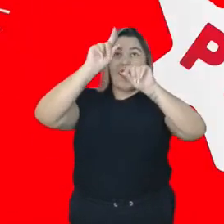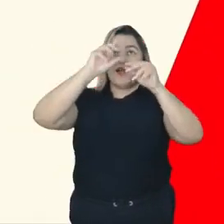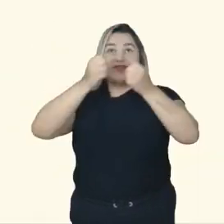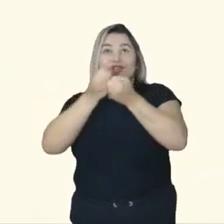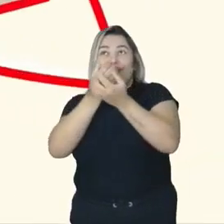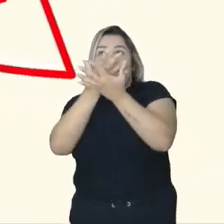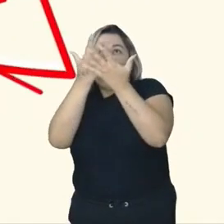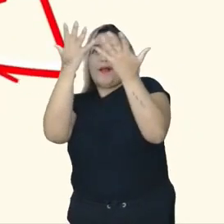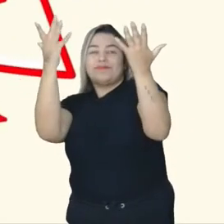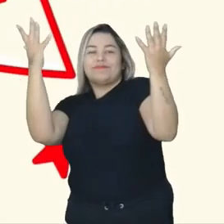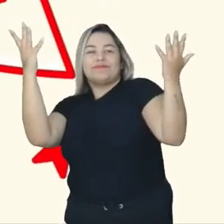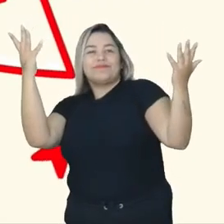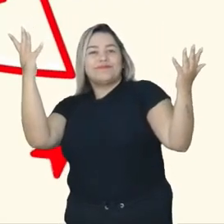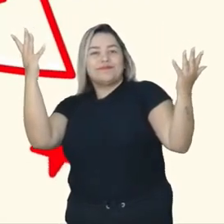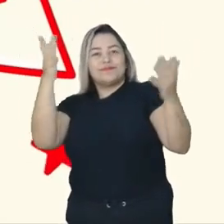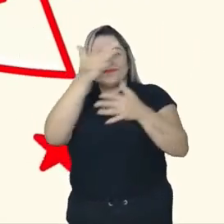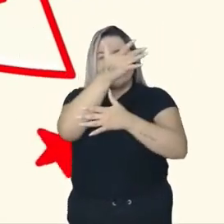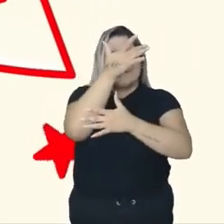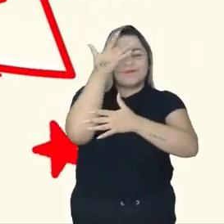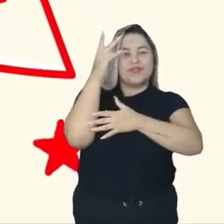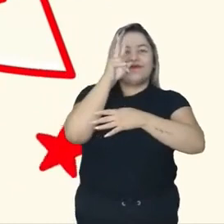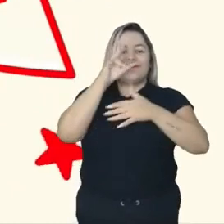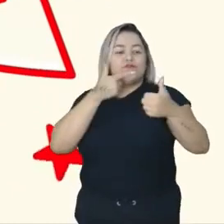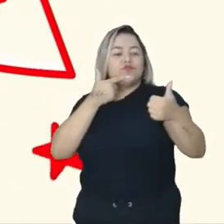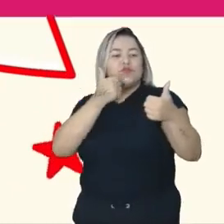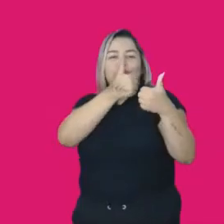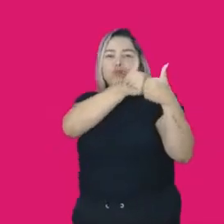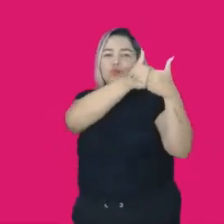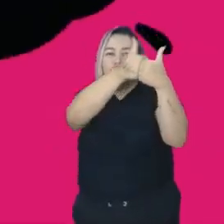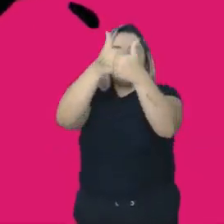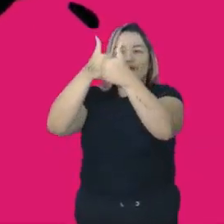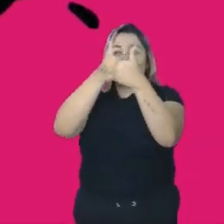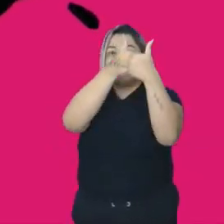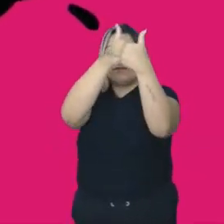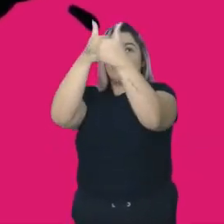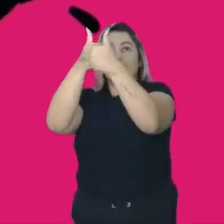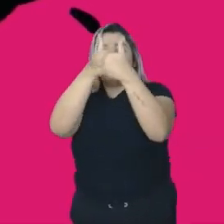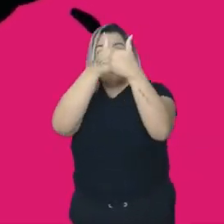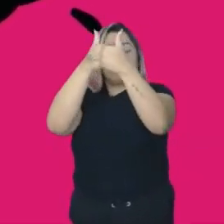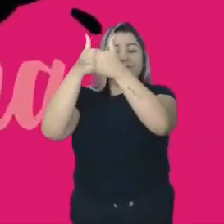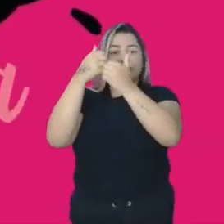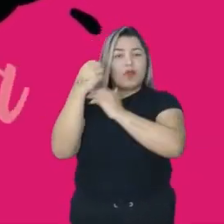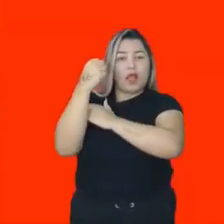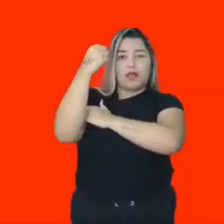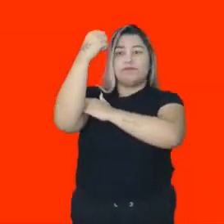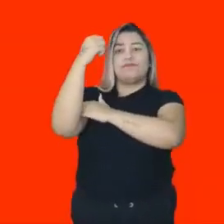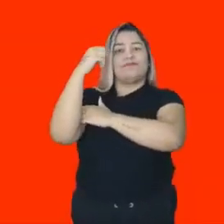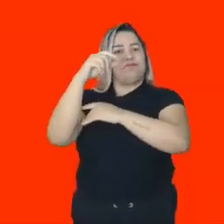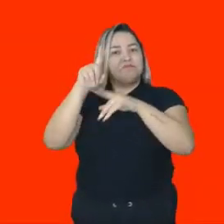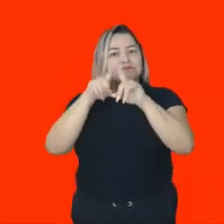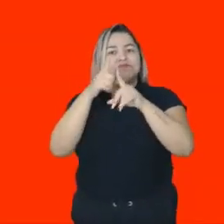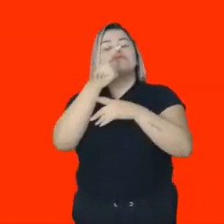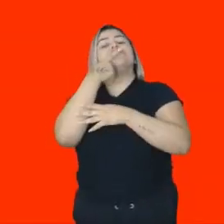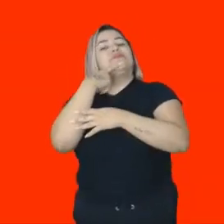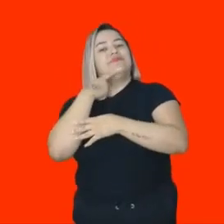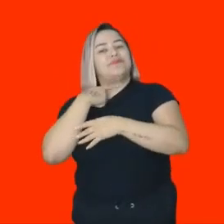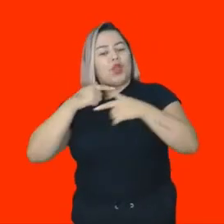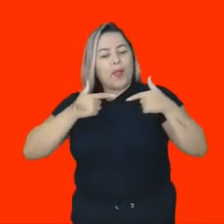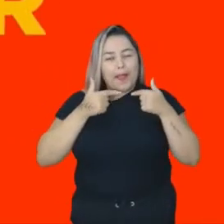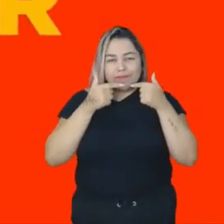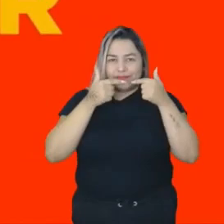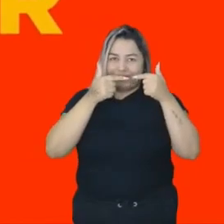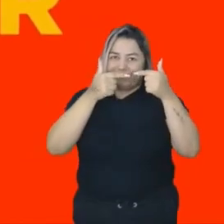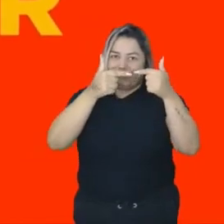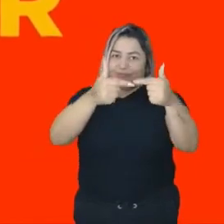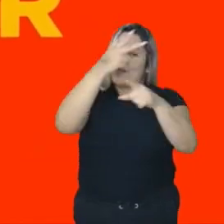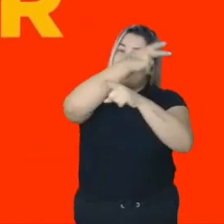brilha, ela é quem vai me guiar. Ser guerreira é minha sina,